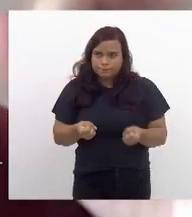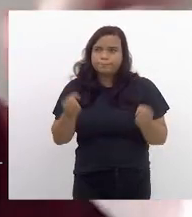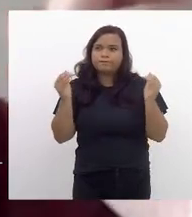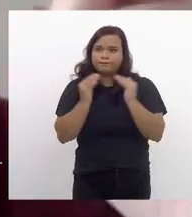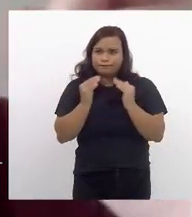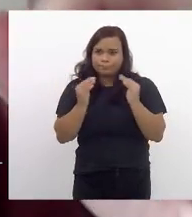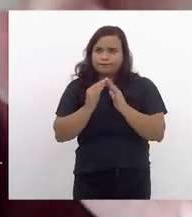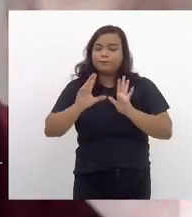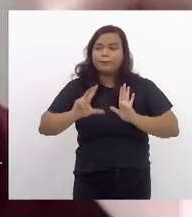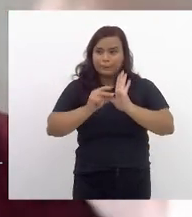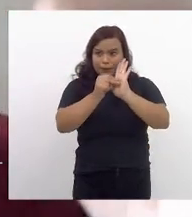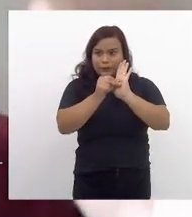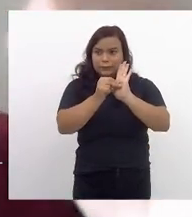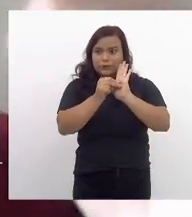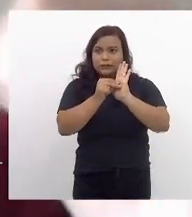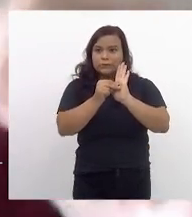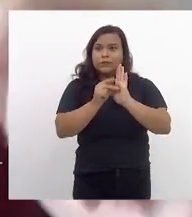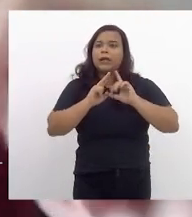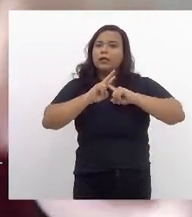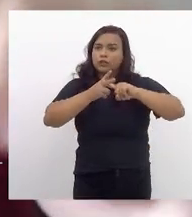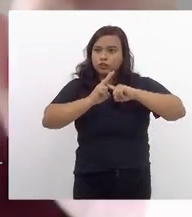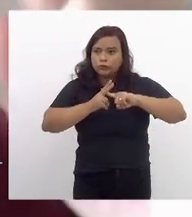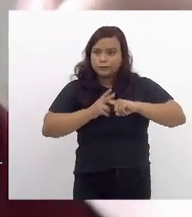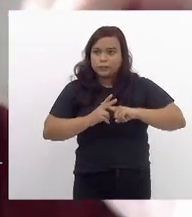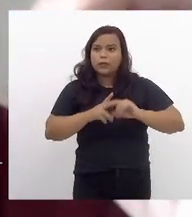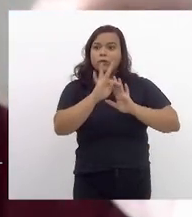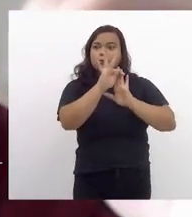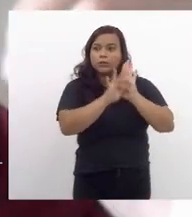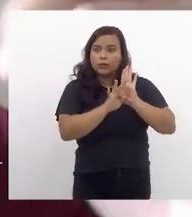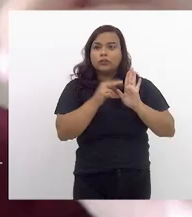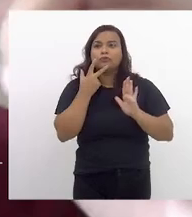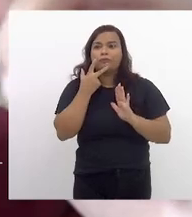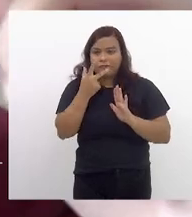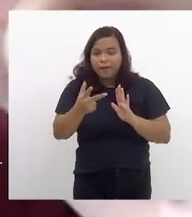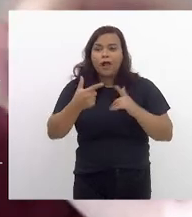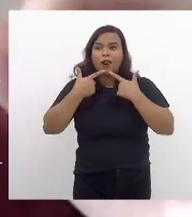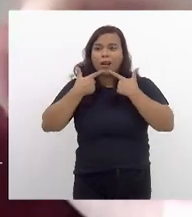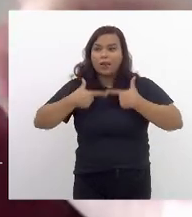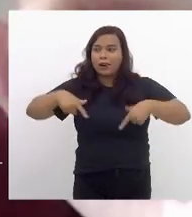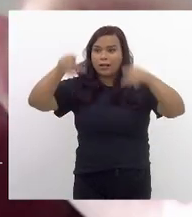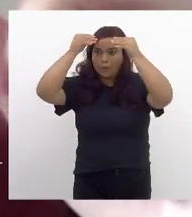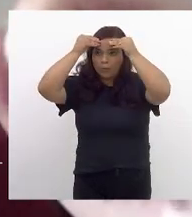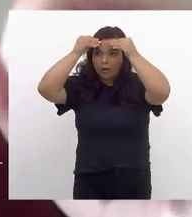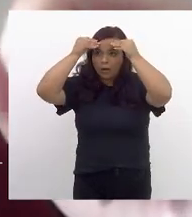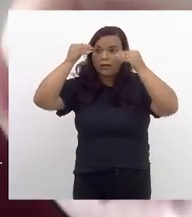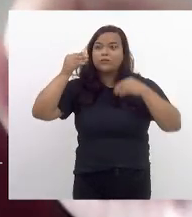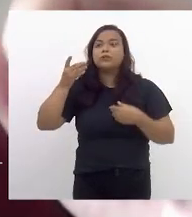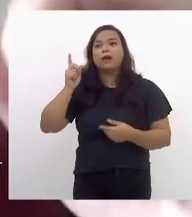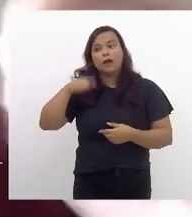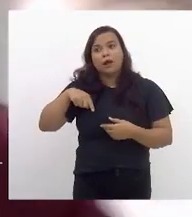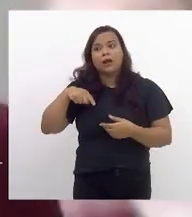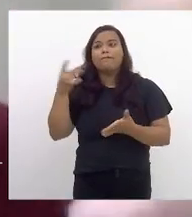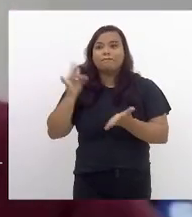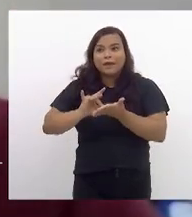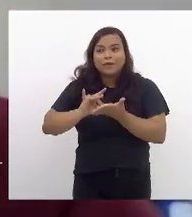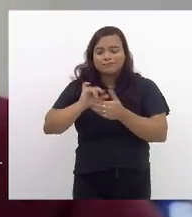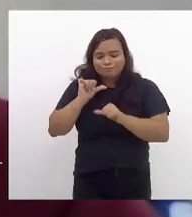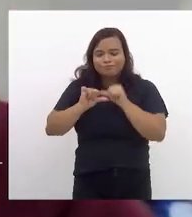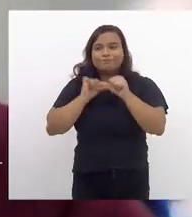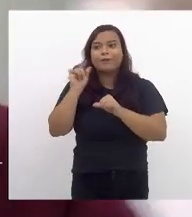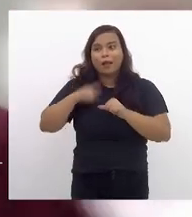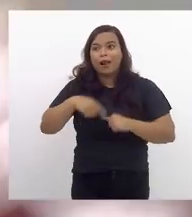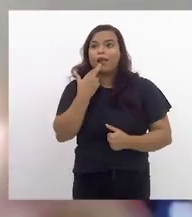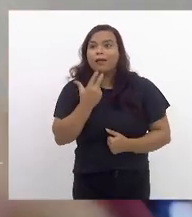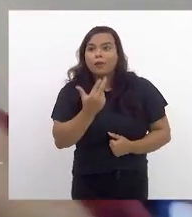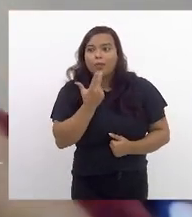com emenda, retificando aí o texto que fala em linguagem brasileira de sinais, quando, na verdade, é língua brasileira de